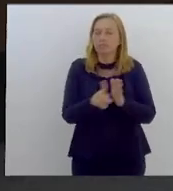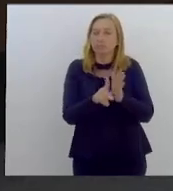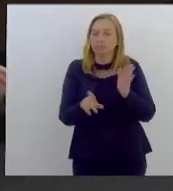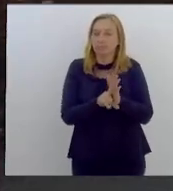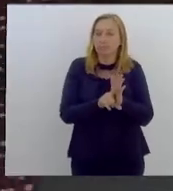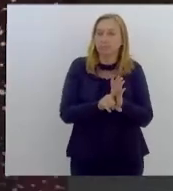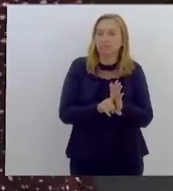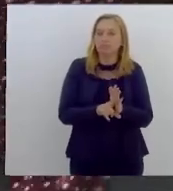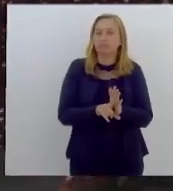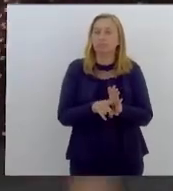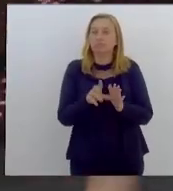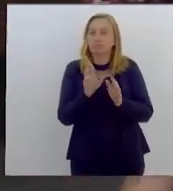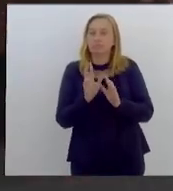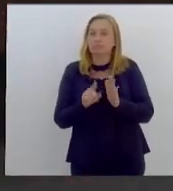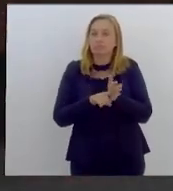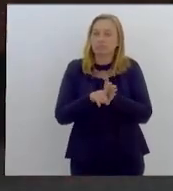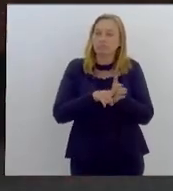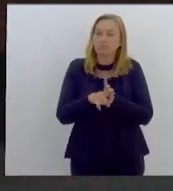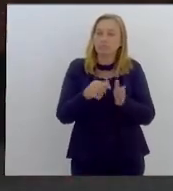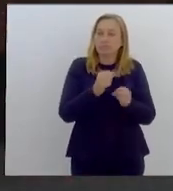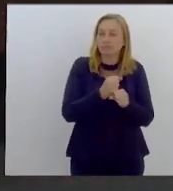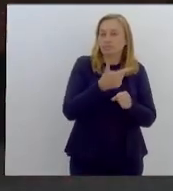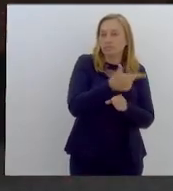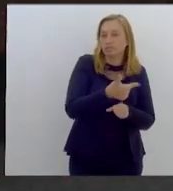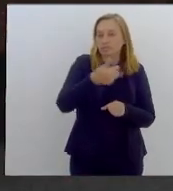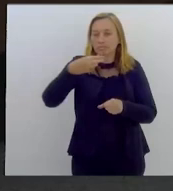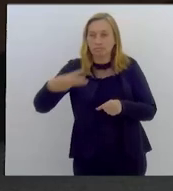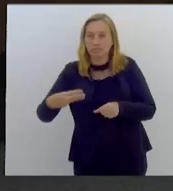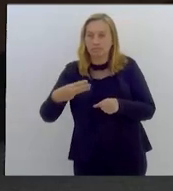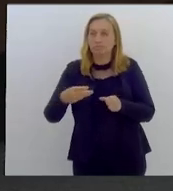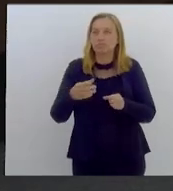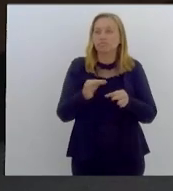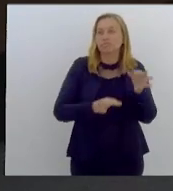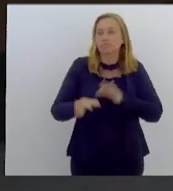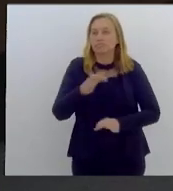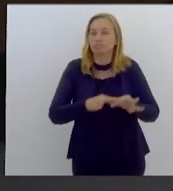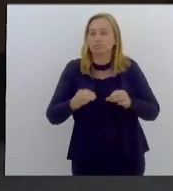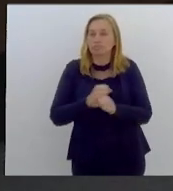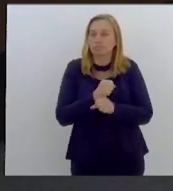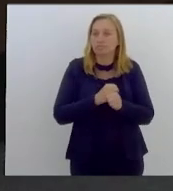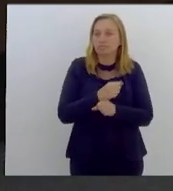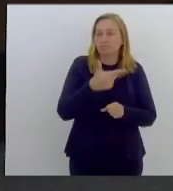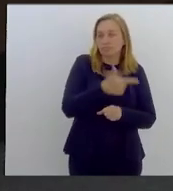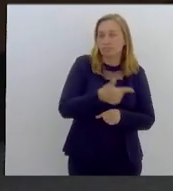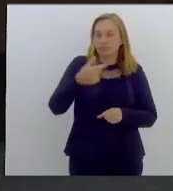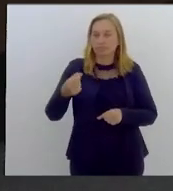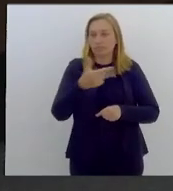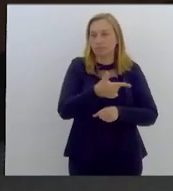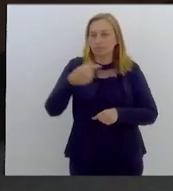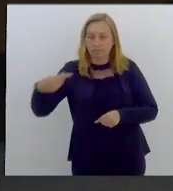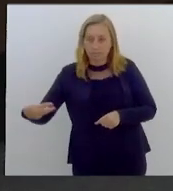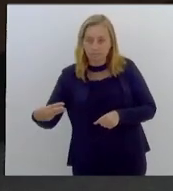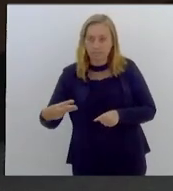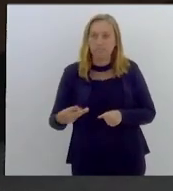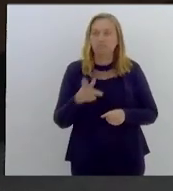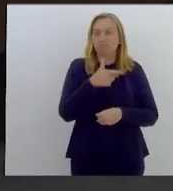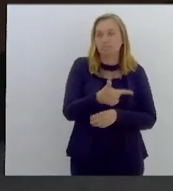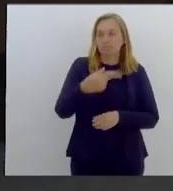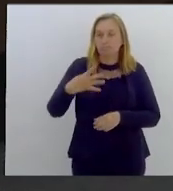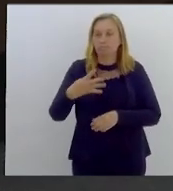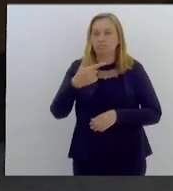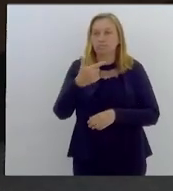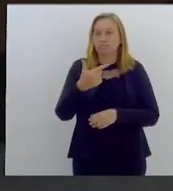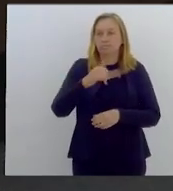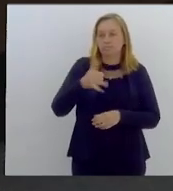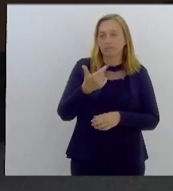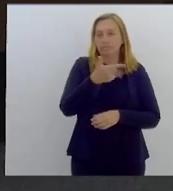que dispõe sobre a revisão de 2023 do Plano Plurianual 2023, instituído pela Lei 8730 de 24 de janeiro de